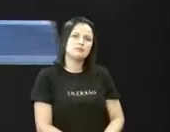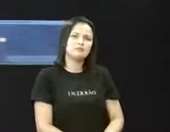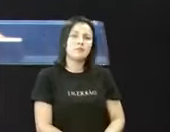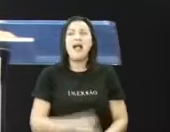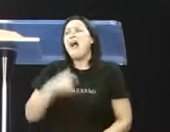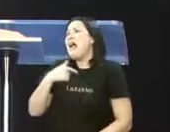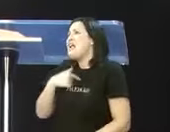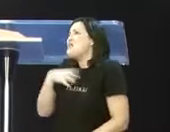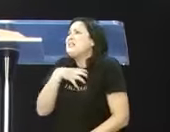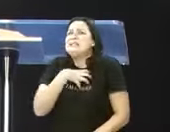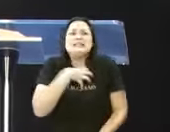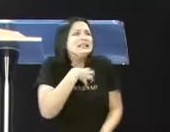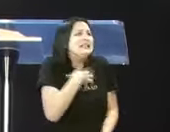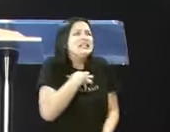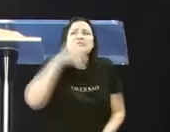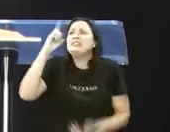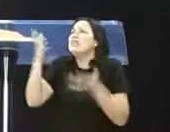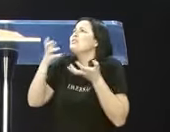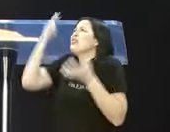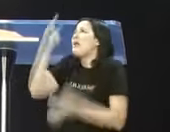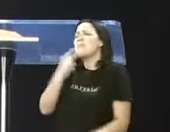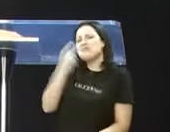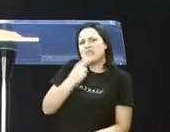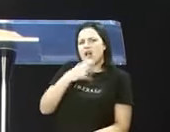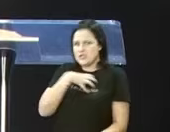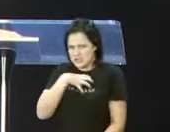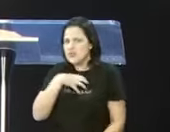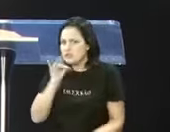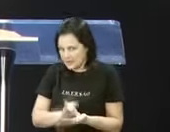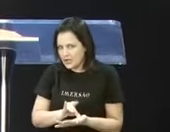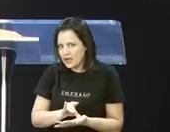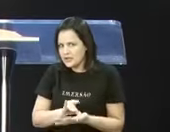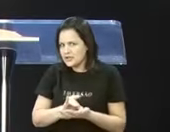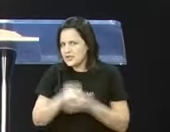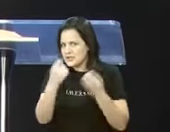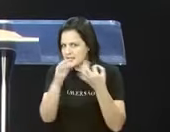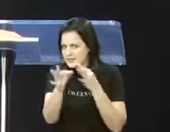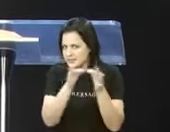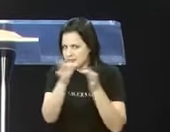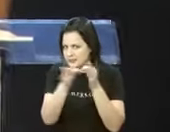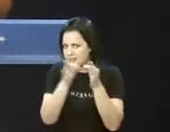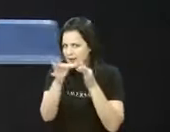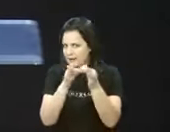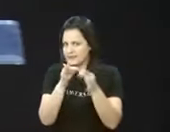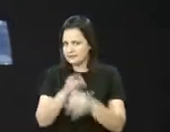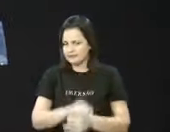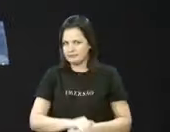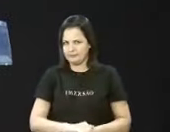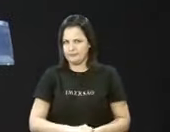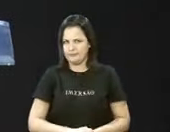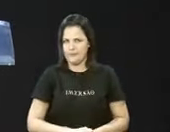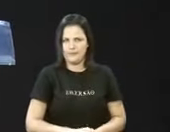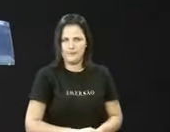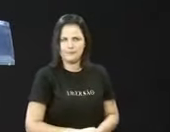Gabriela, eu sinto que Deus quer me usar. Sente mesmo? Se prepare para ver bases sendo abaladas. Cadê o povo que toca? Vem cá me